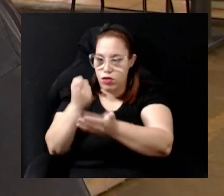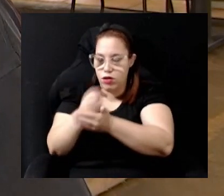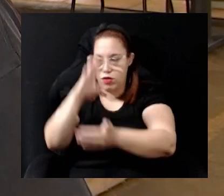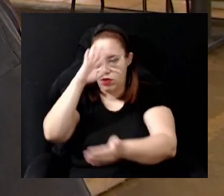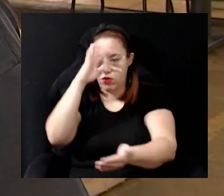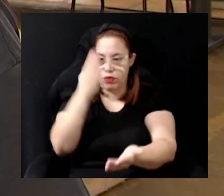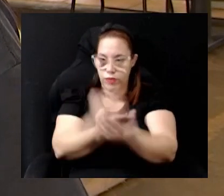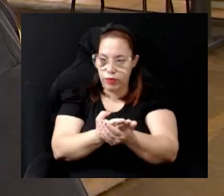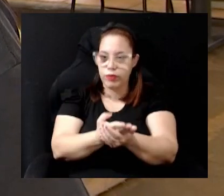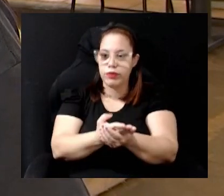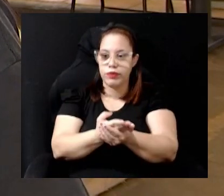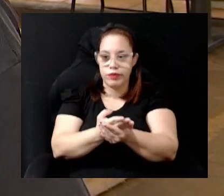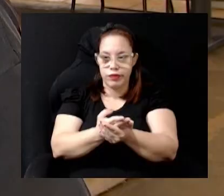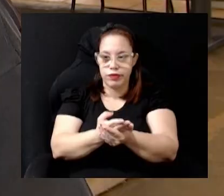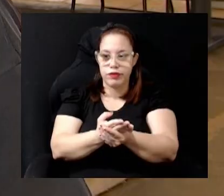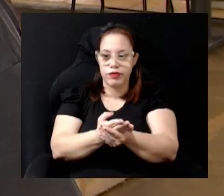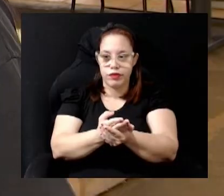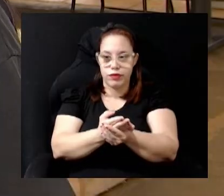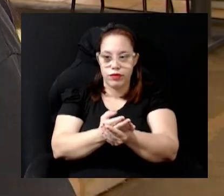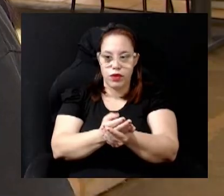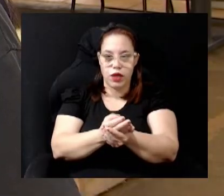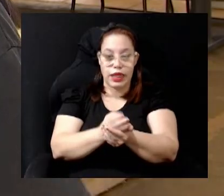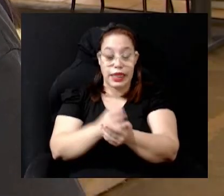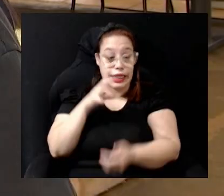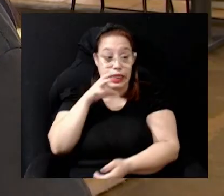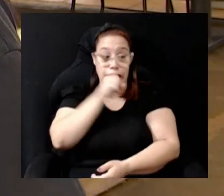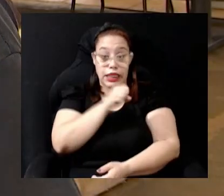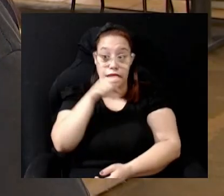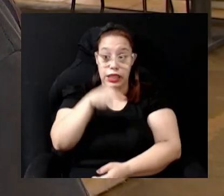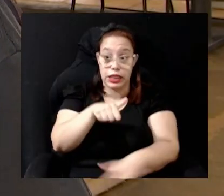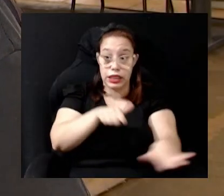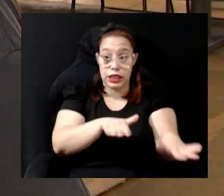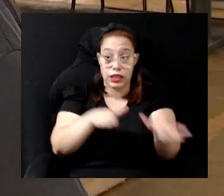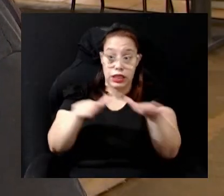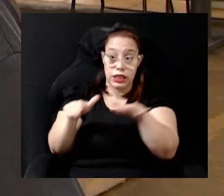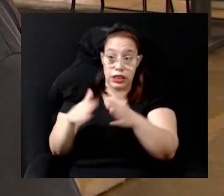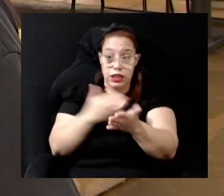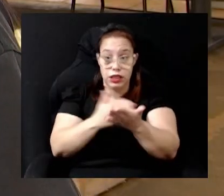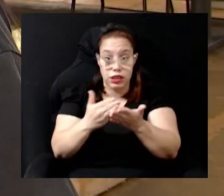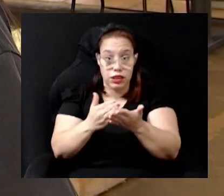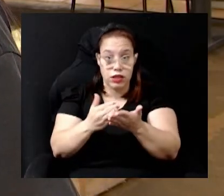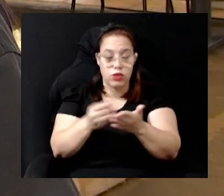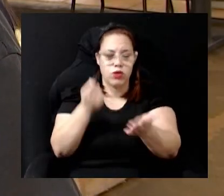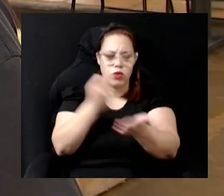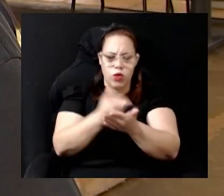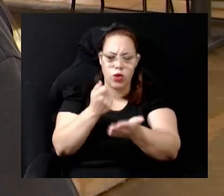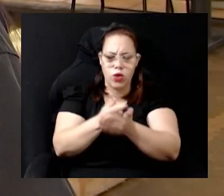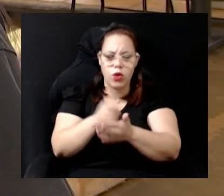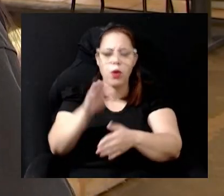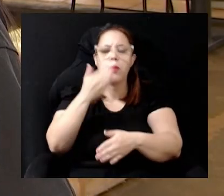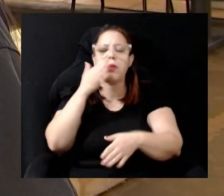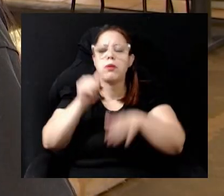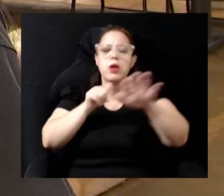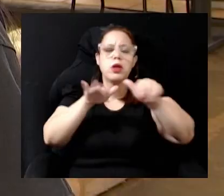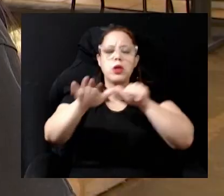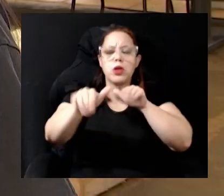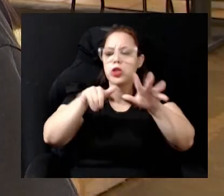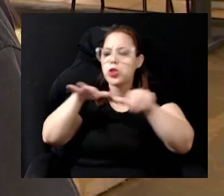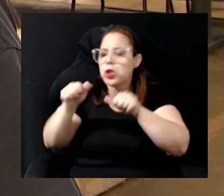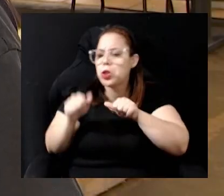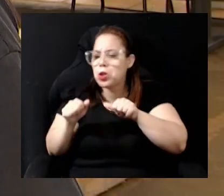final de semana vai ser bem corrido. Já essa semana já começou bastante encomenda, bastante pedido para